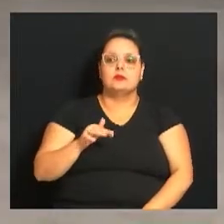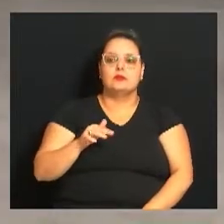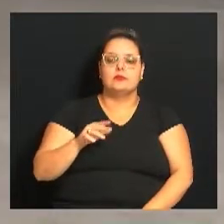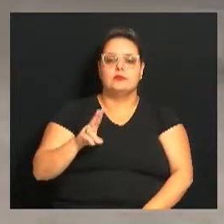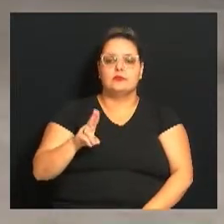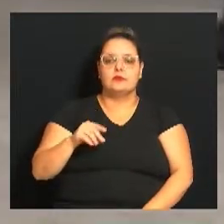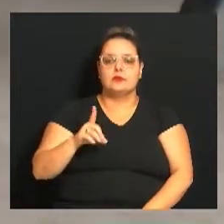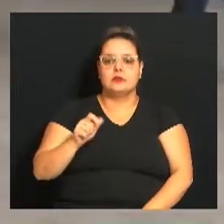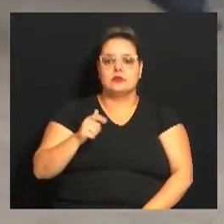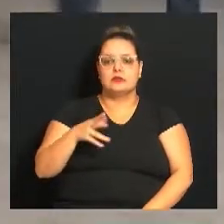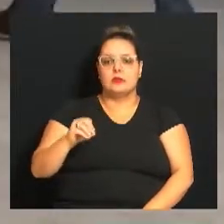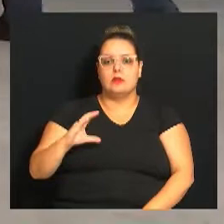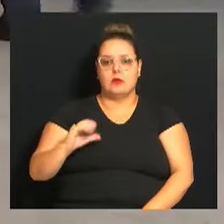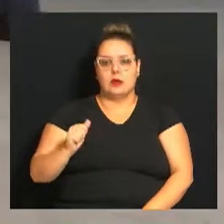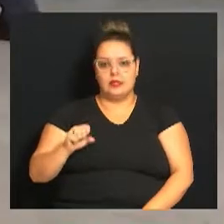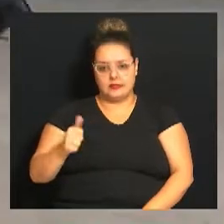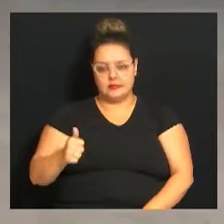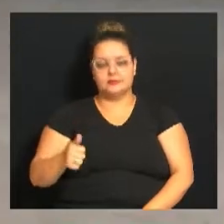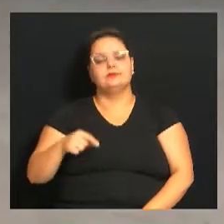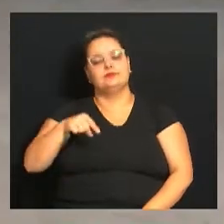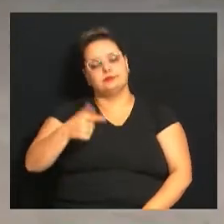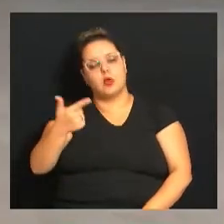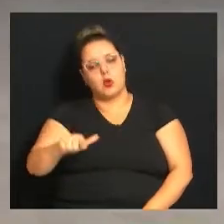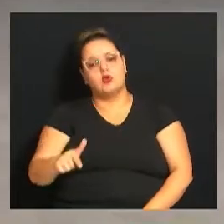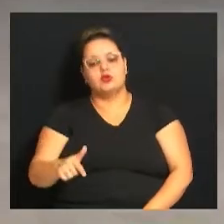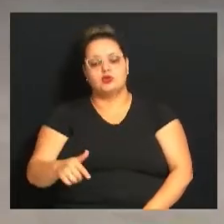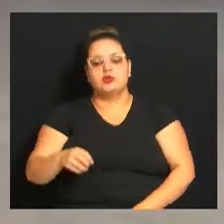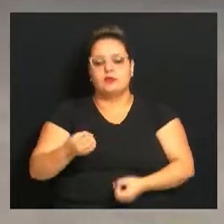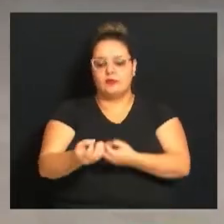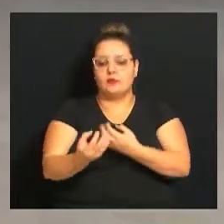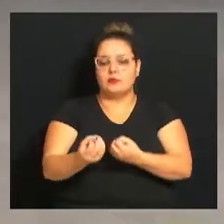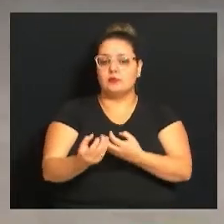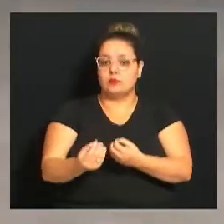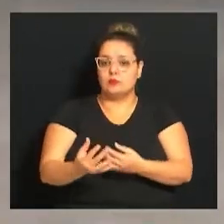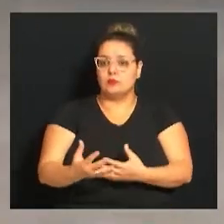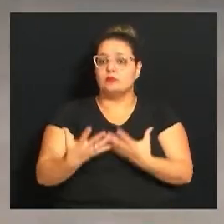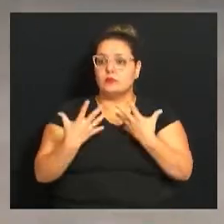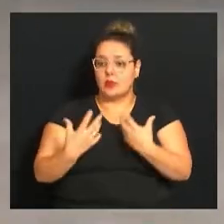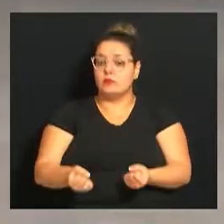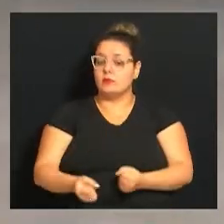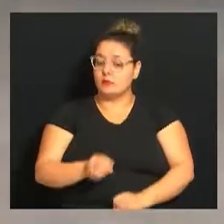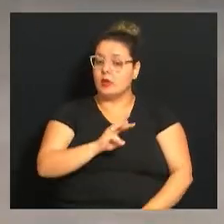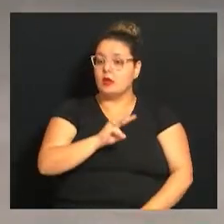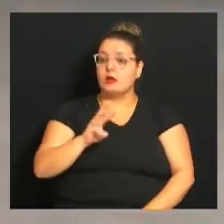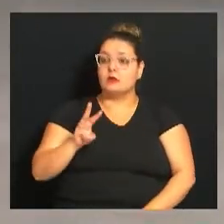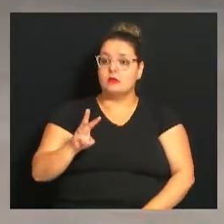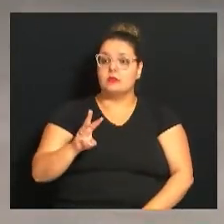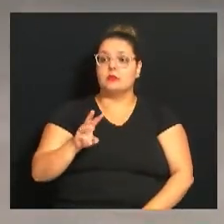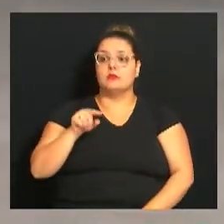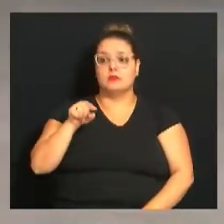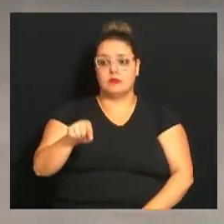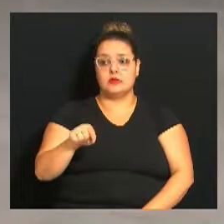essa campanha aqui no município. Todas as informações podem ser obtidas pela internet, no site